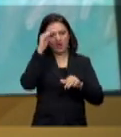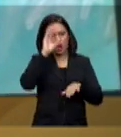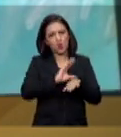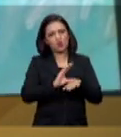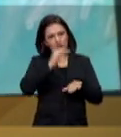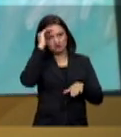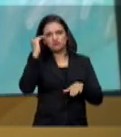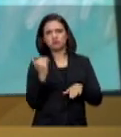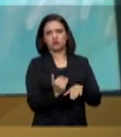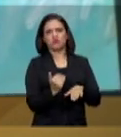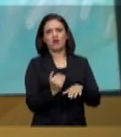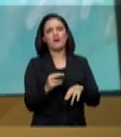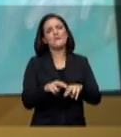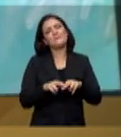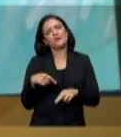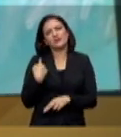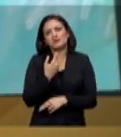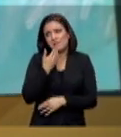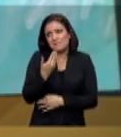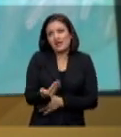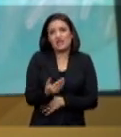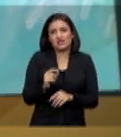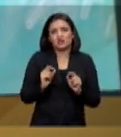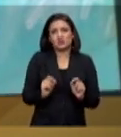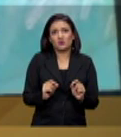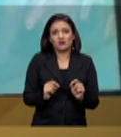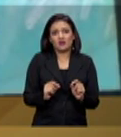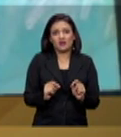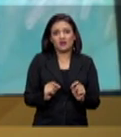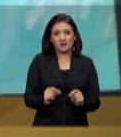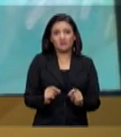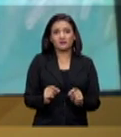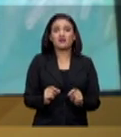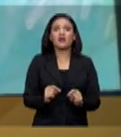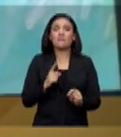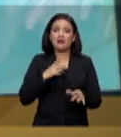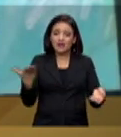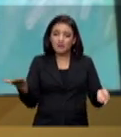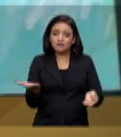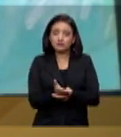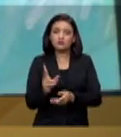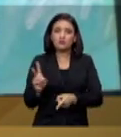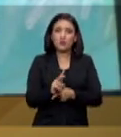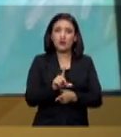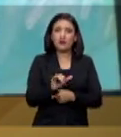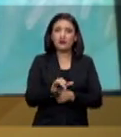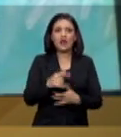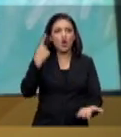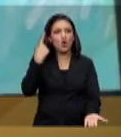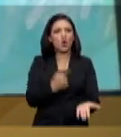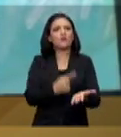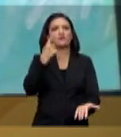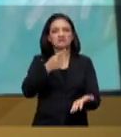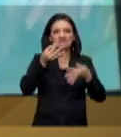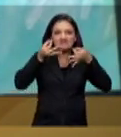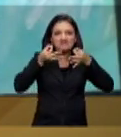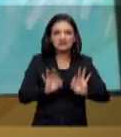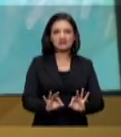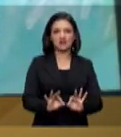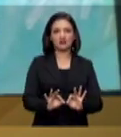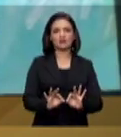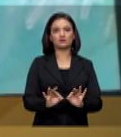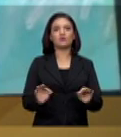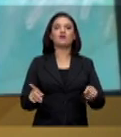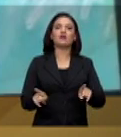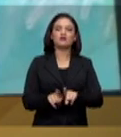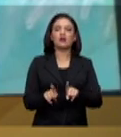respeito e sempre temos essa nobre casa, que seja integralmente confirmada a liminar anteriormente concedida, também dentro do